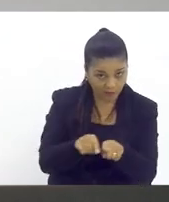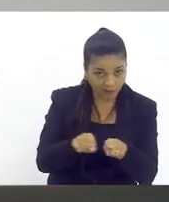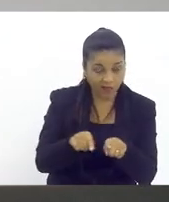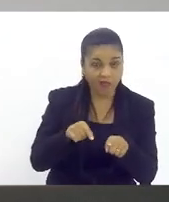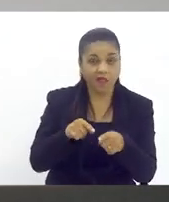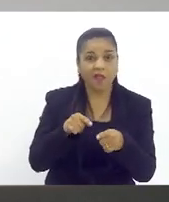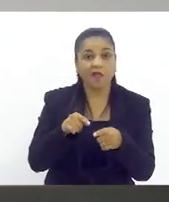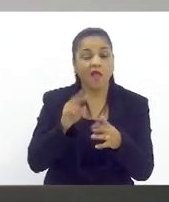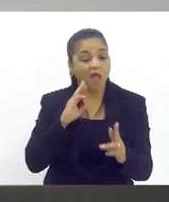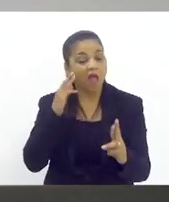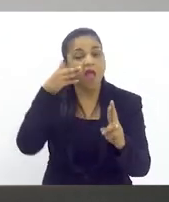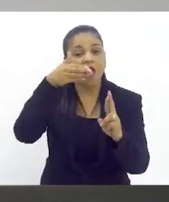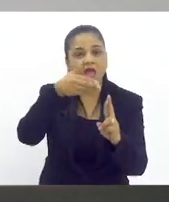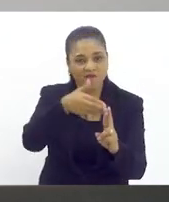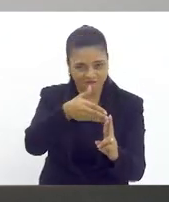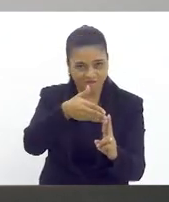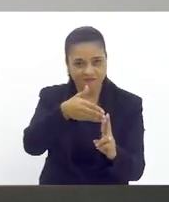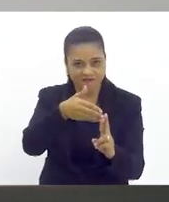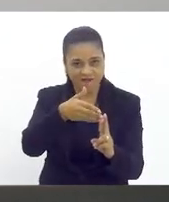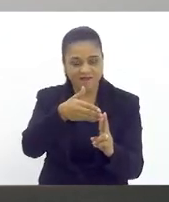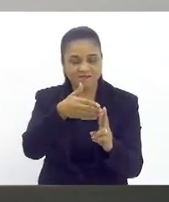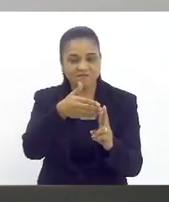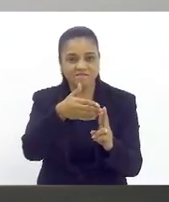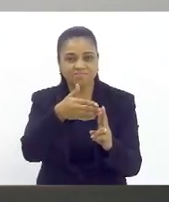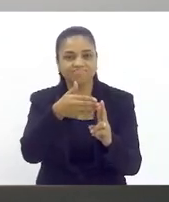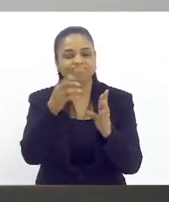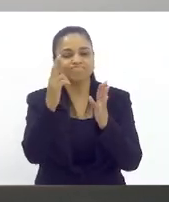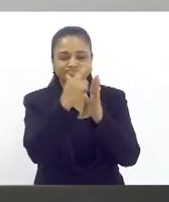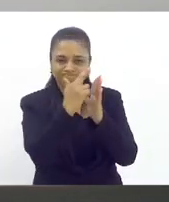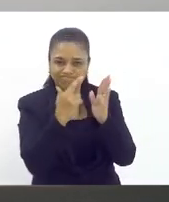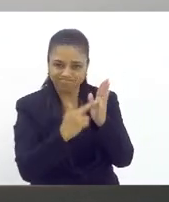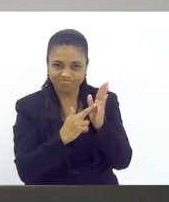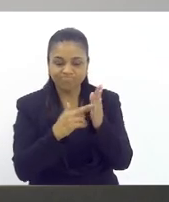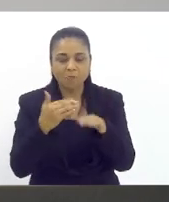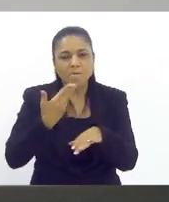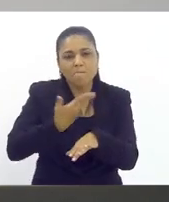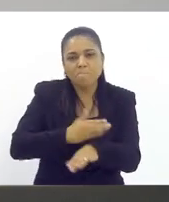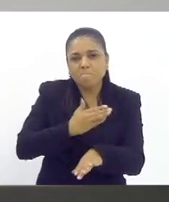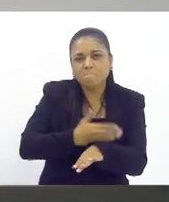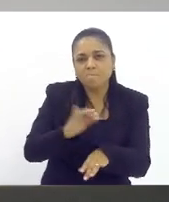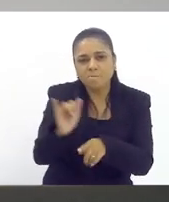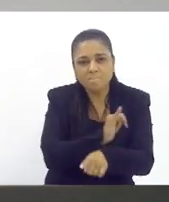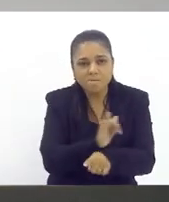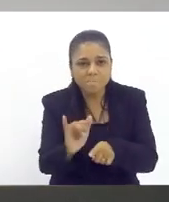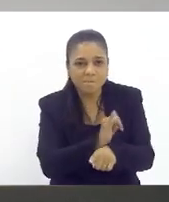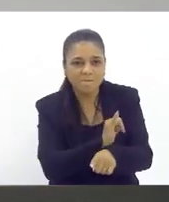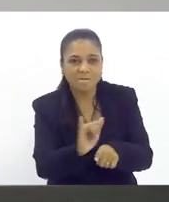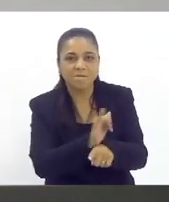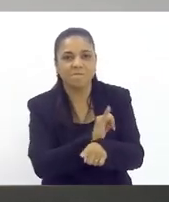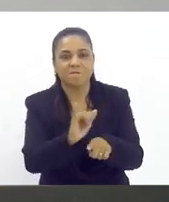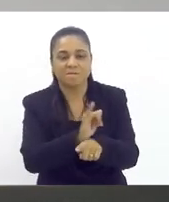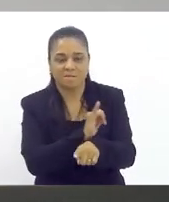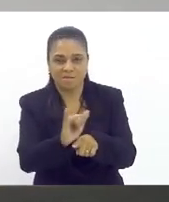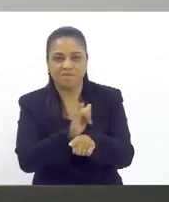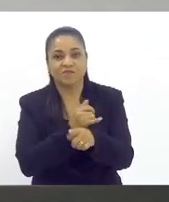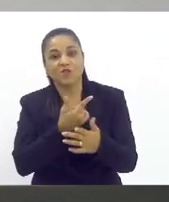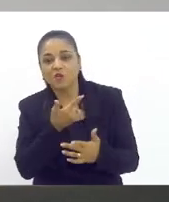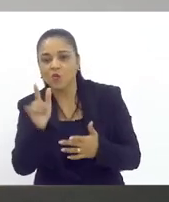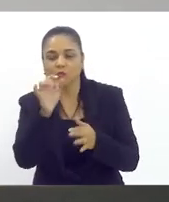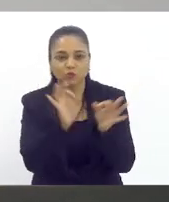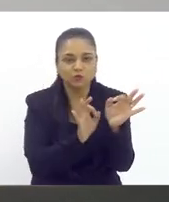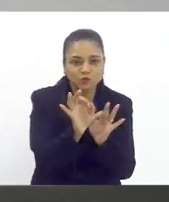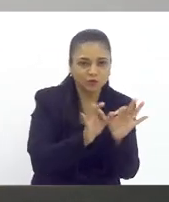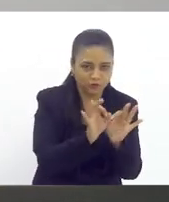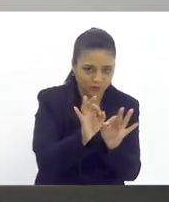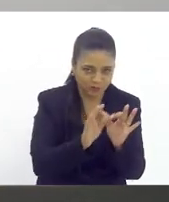referência adotando é o que seria termos de melhores práticas e com benchmark de outros planos que já foram